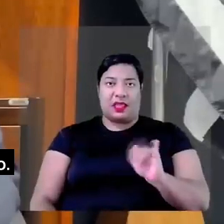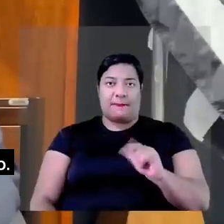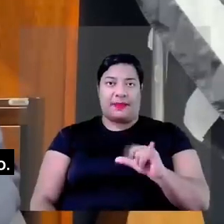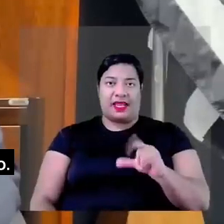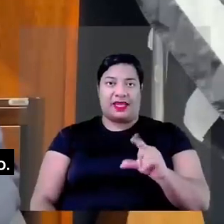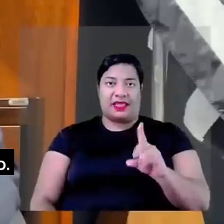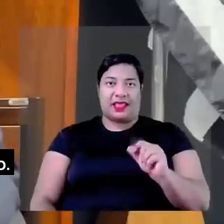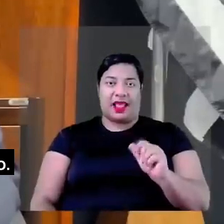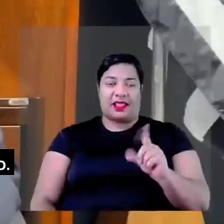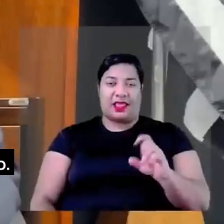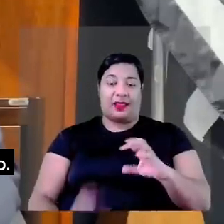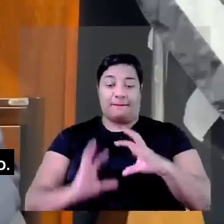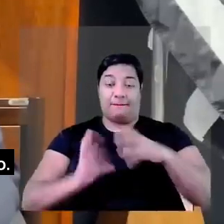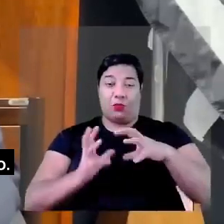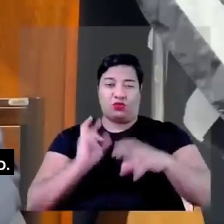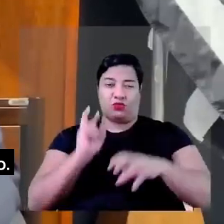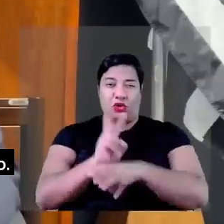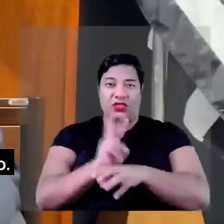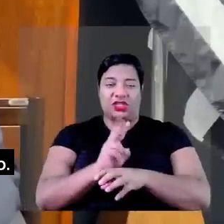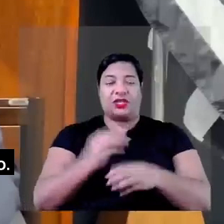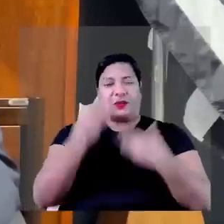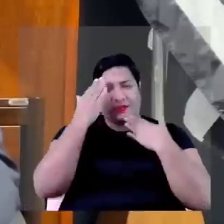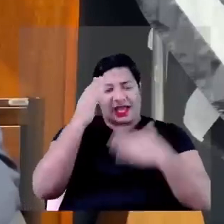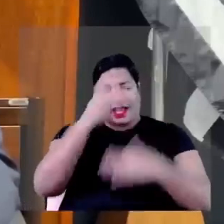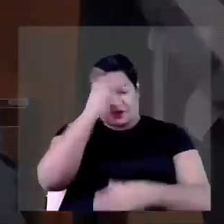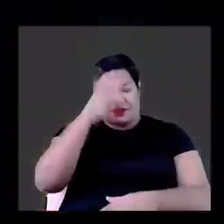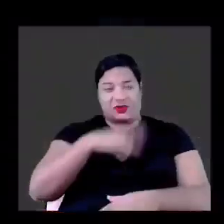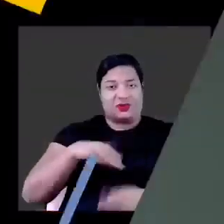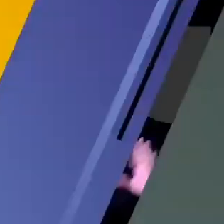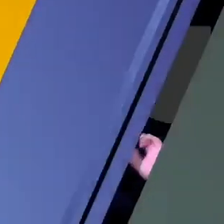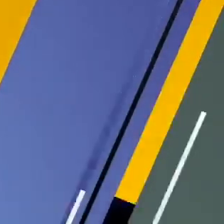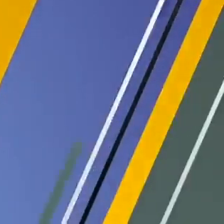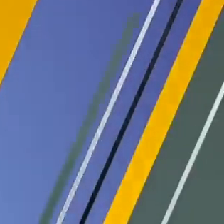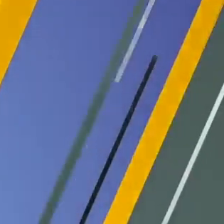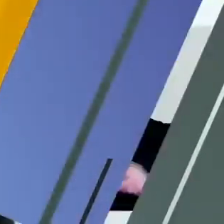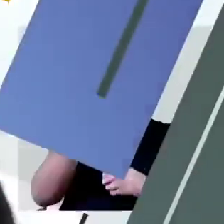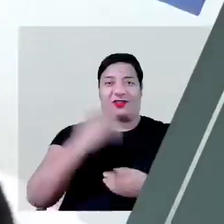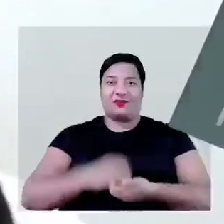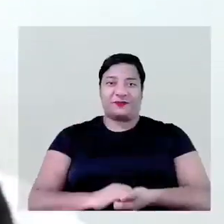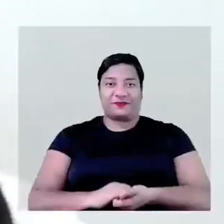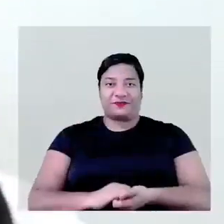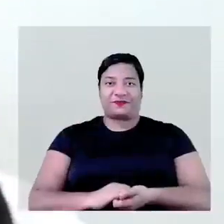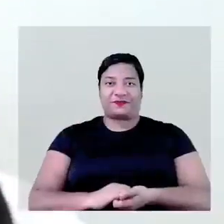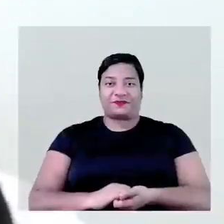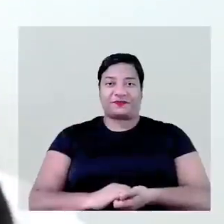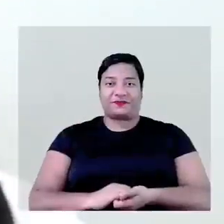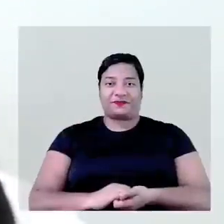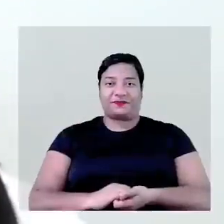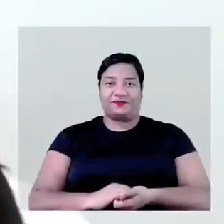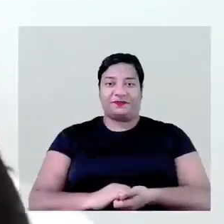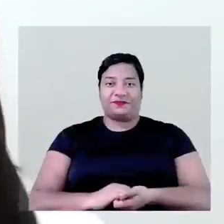do nosso planeta. Muito obrigado a todos, um excelente evento. Transição de tela.